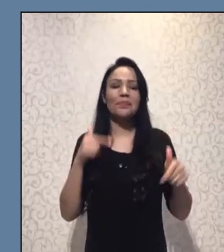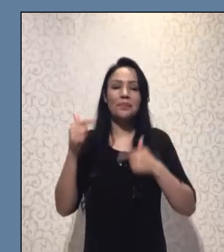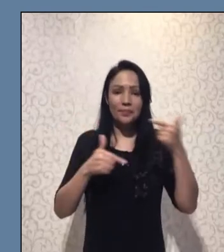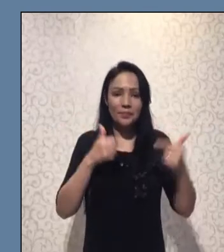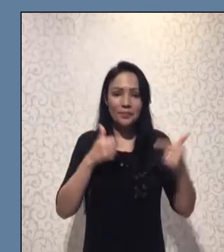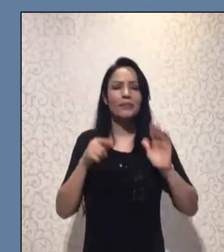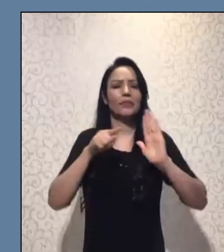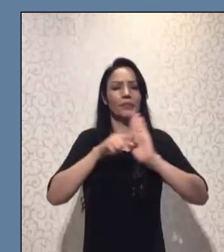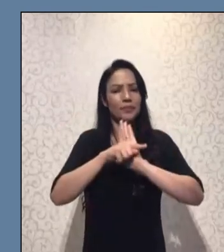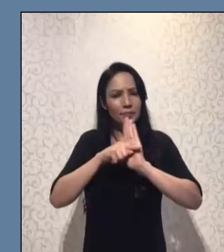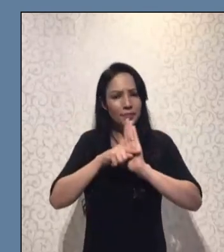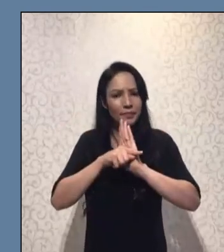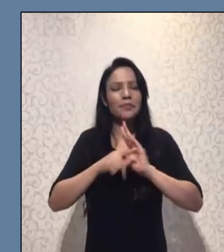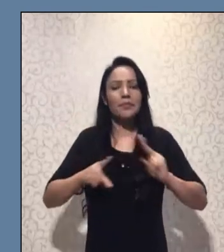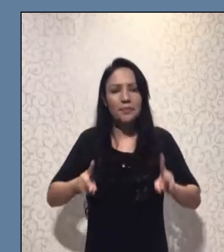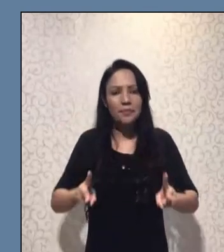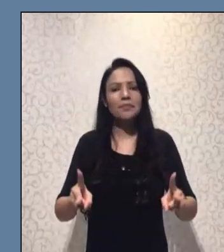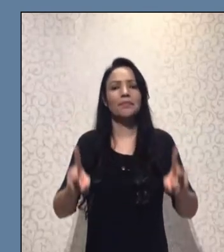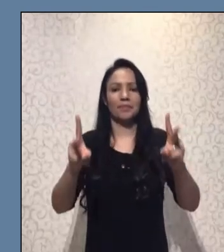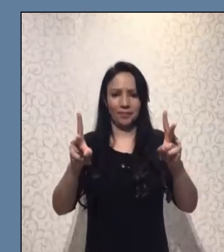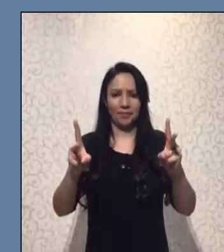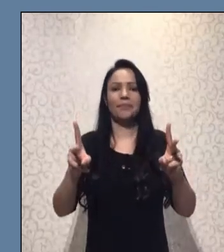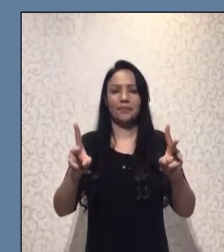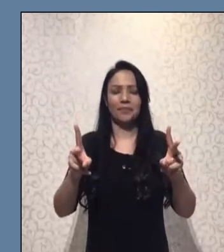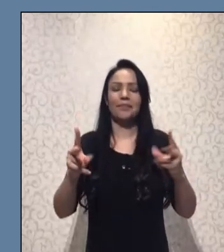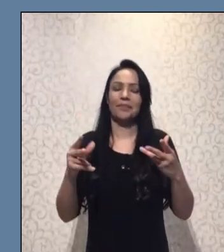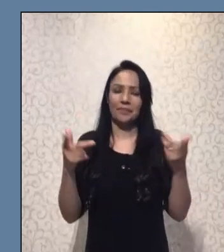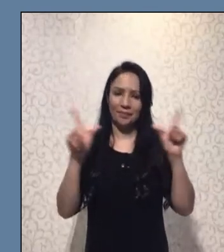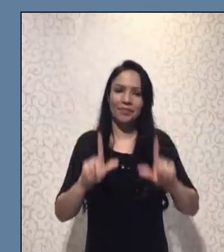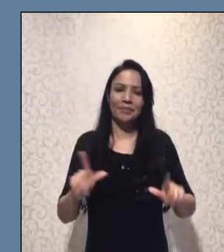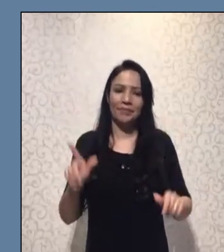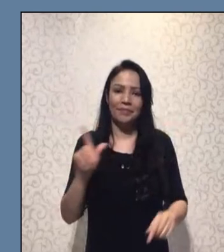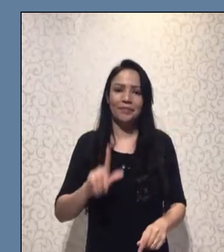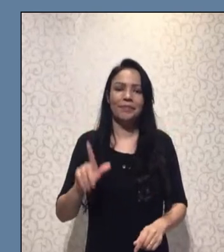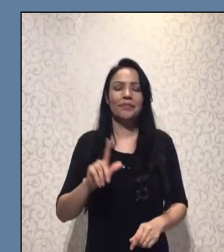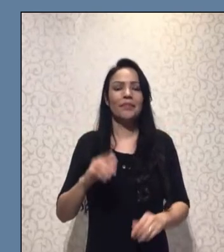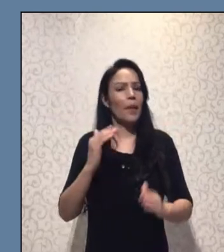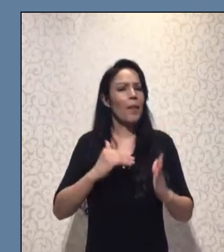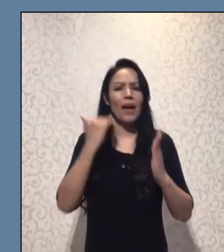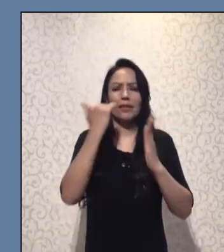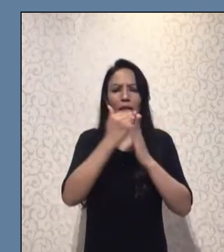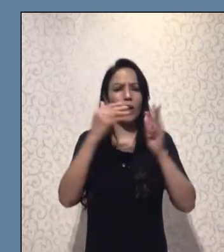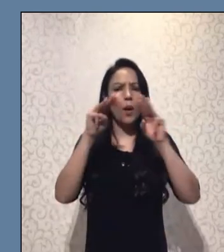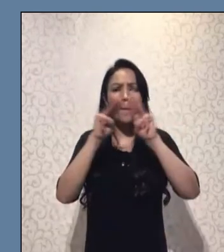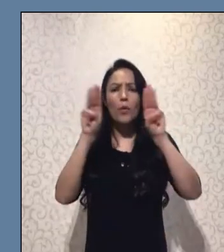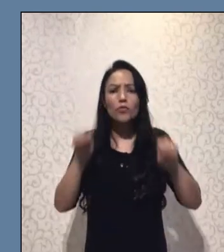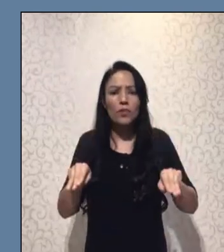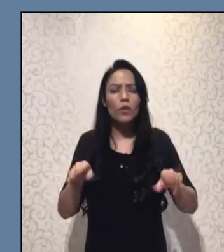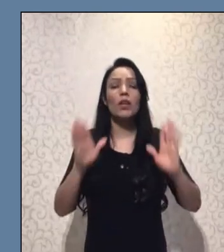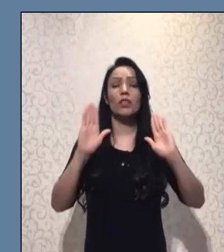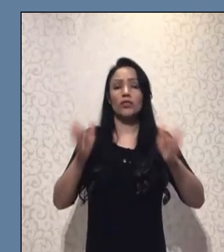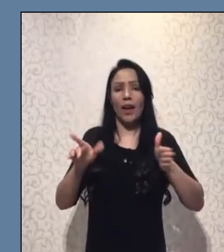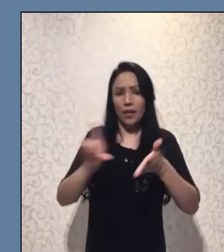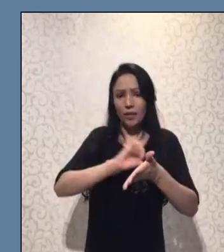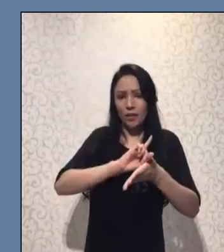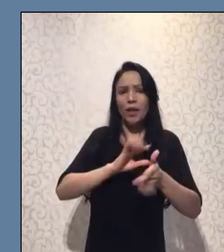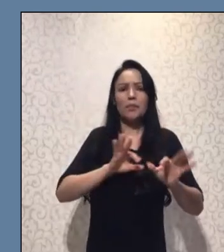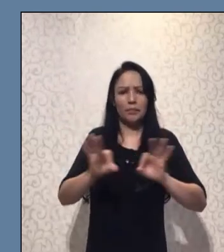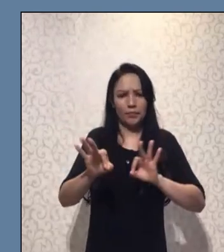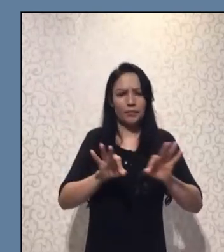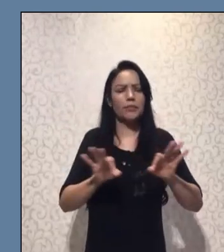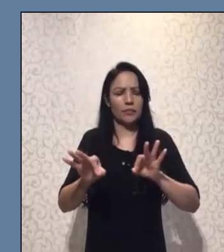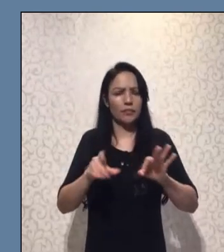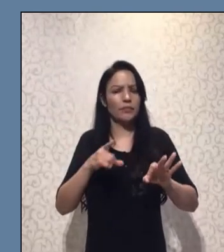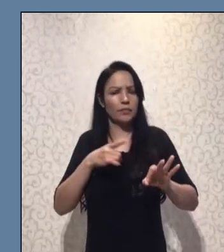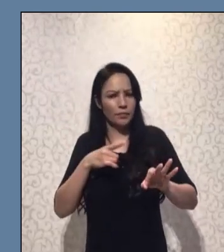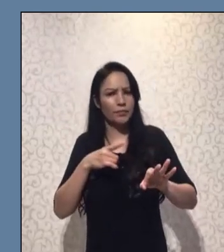ela continua na medida do possível, a maioria dos museus, eles já estão preparados, a grande maioria deles, para